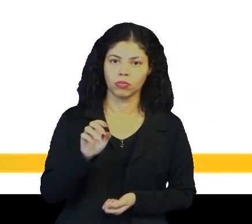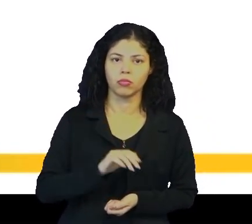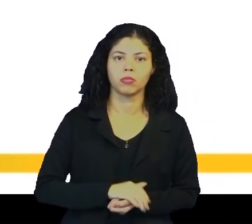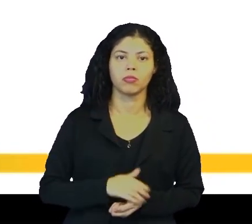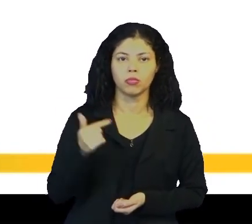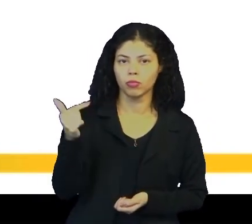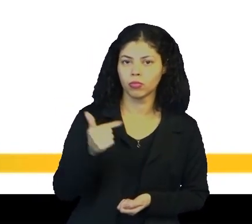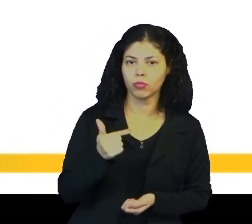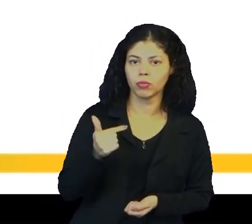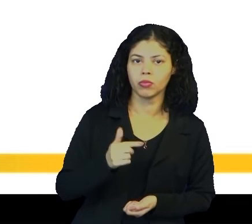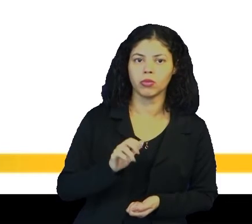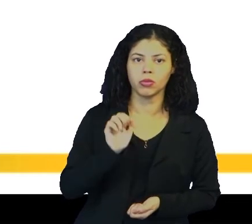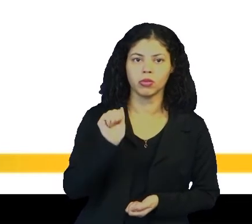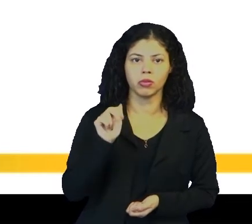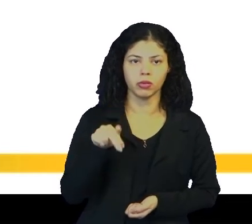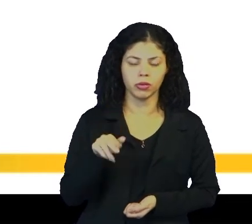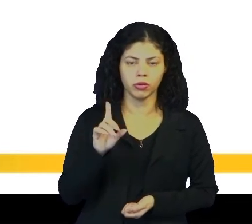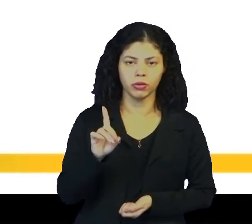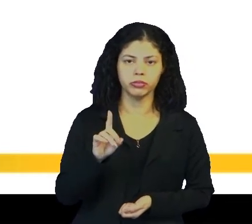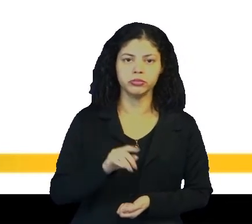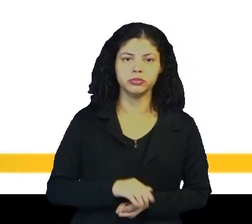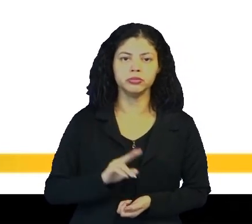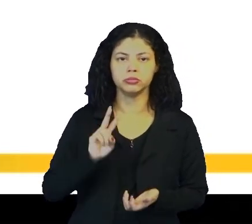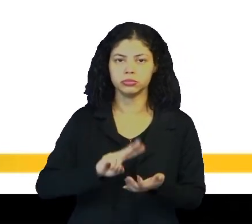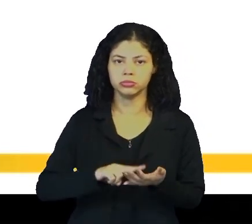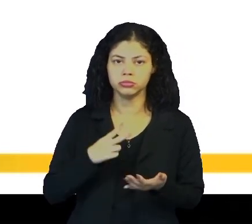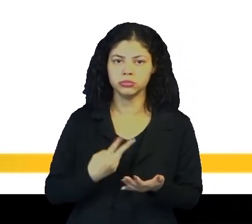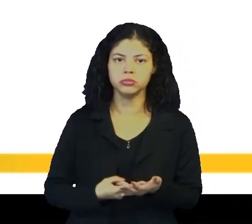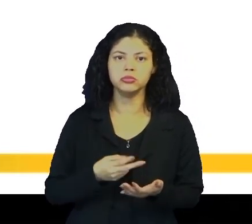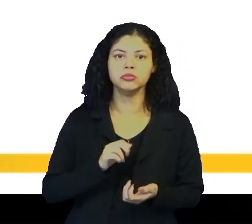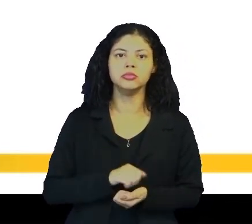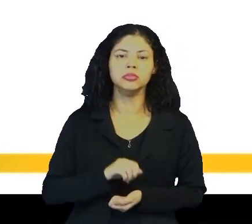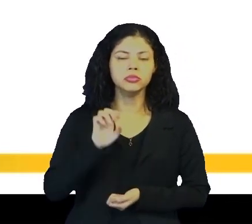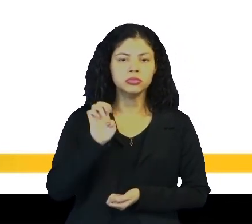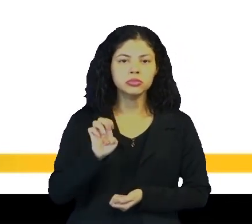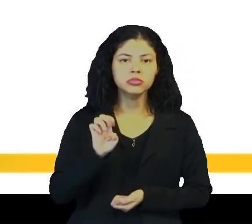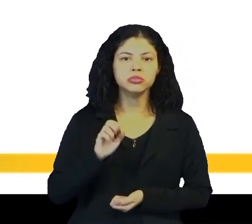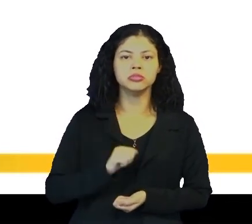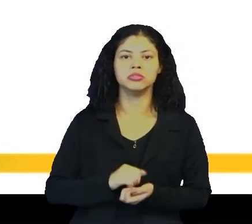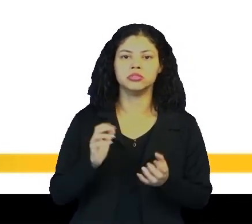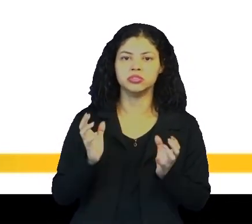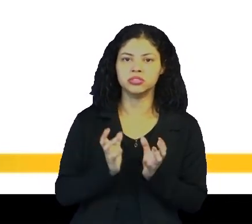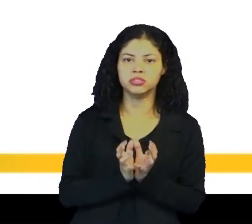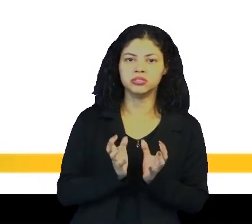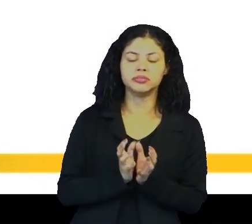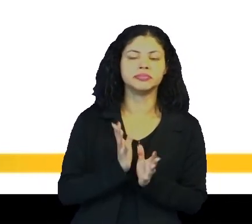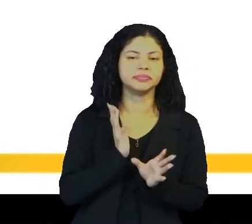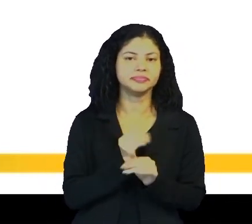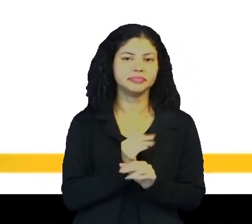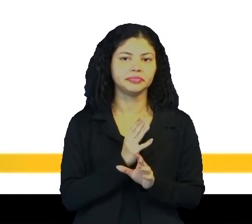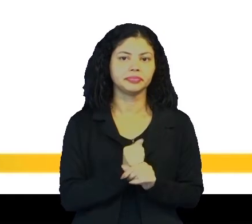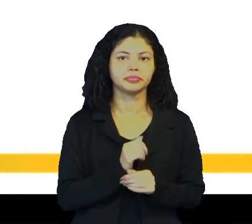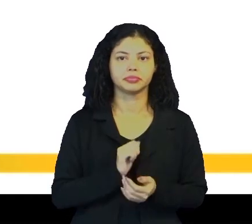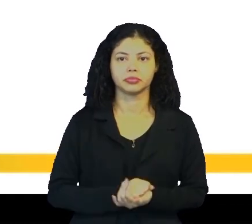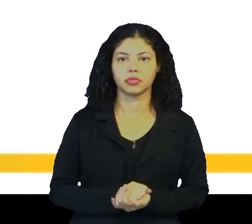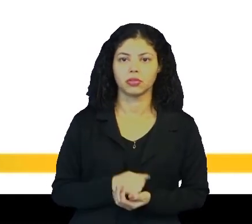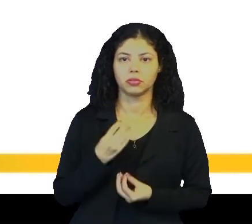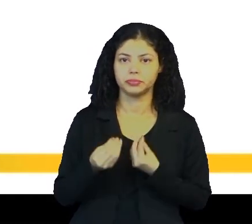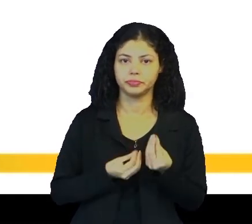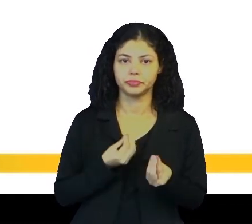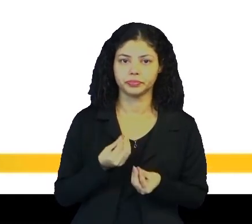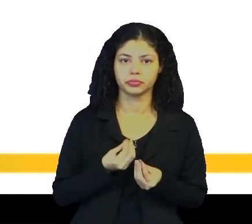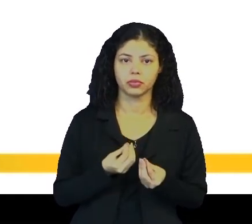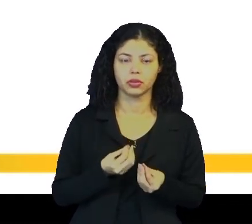A segunda nós temos o and, traduzida como e, é uma conjunção adicional, ok? Conforme o